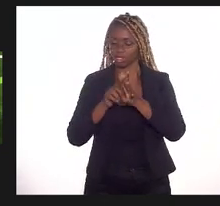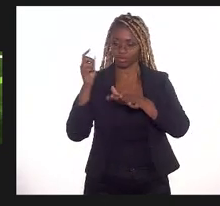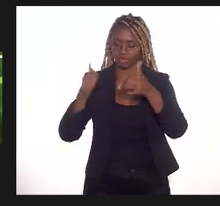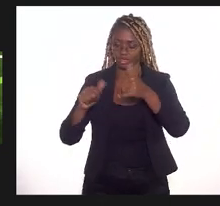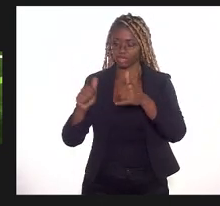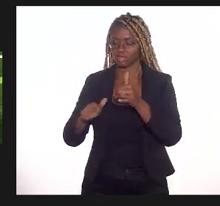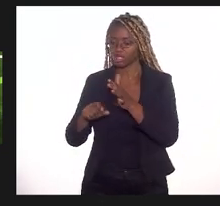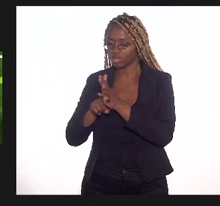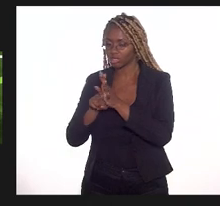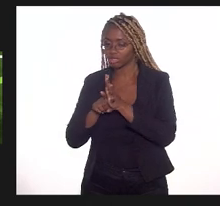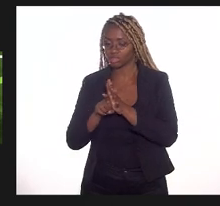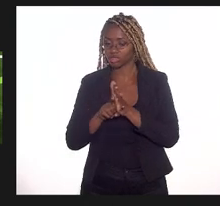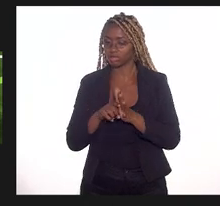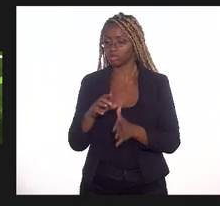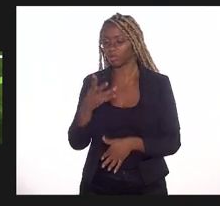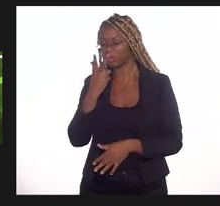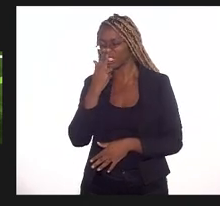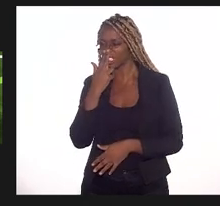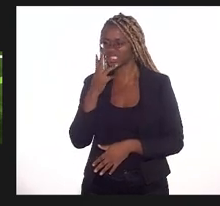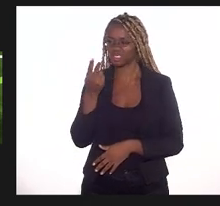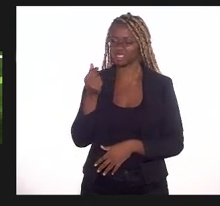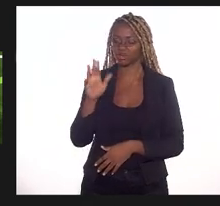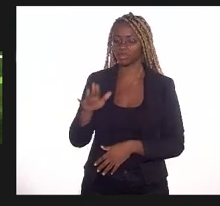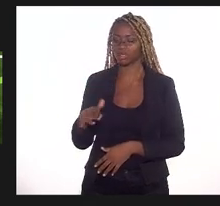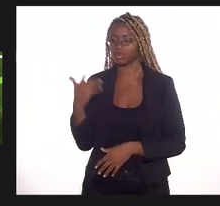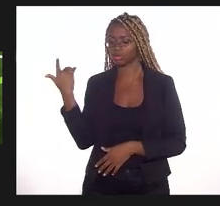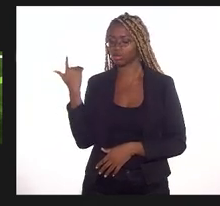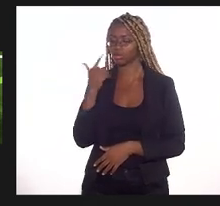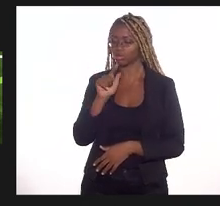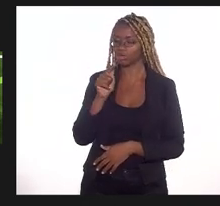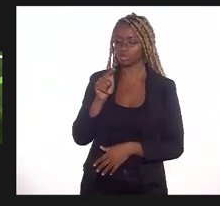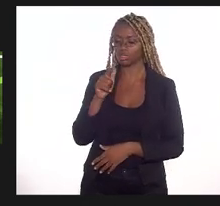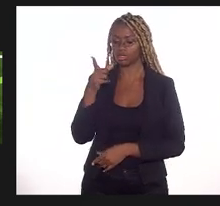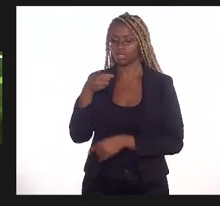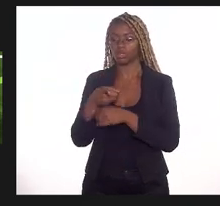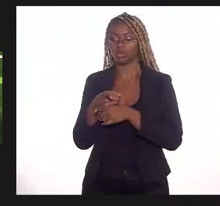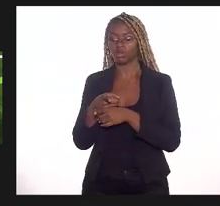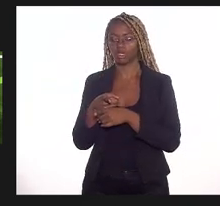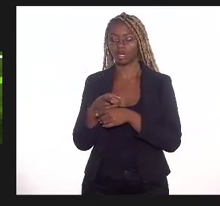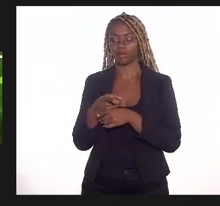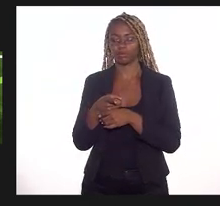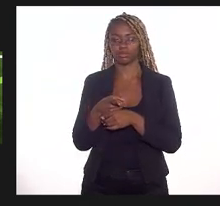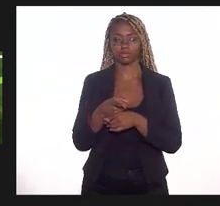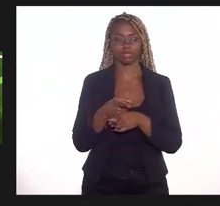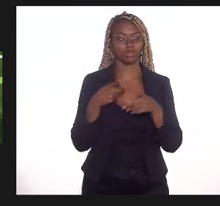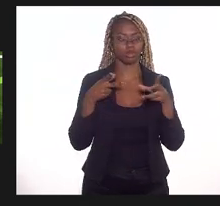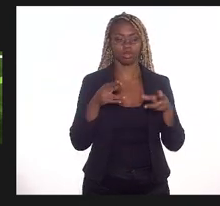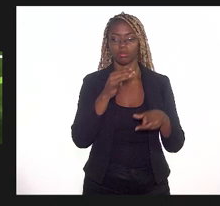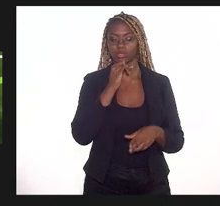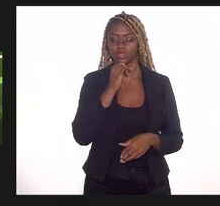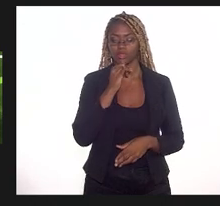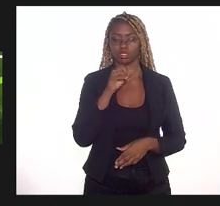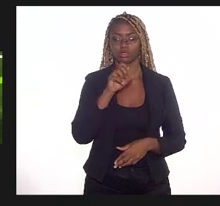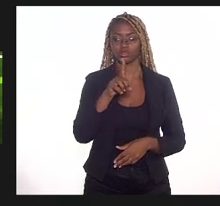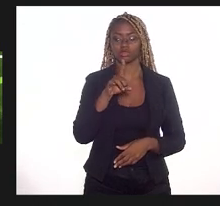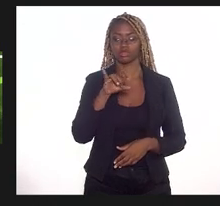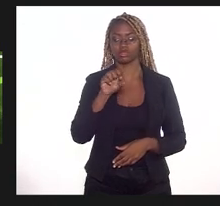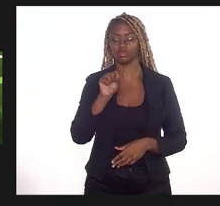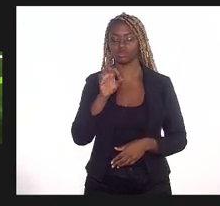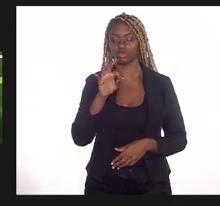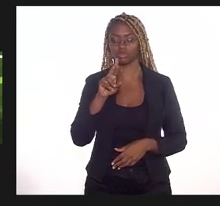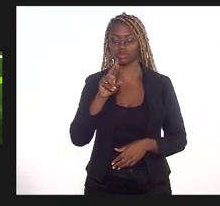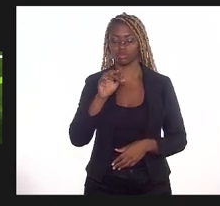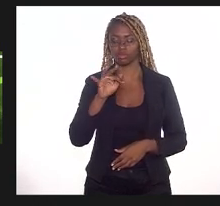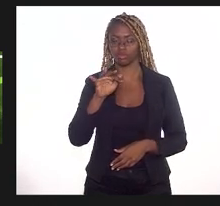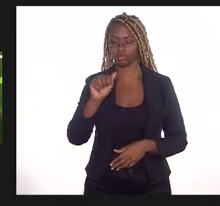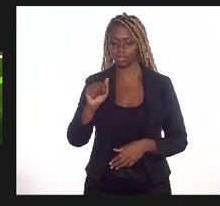às vezes, relativamente baratos, conseguem fechar o diagnóstico, como é o caso da distrofia muscular de Duchenne.